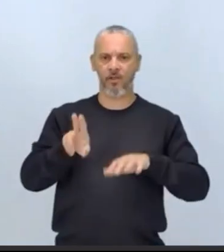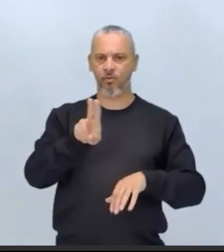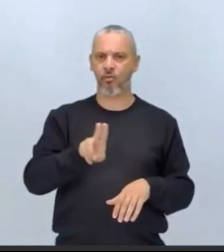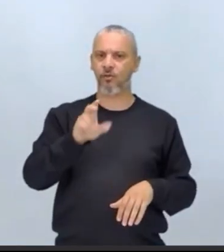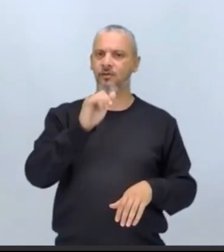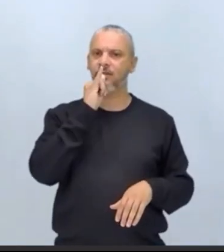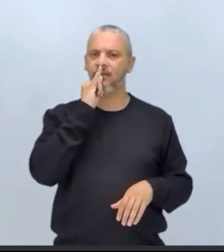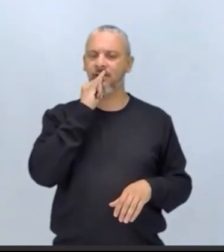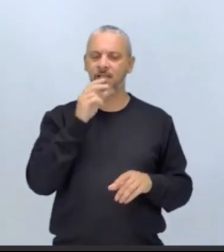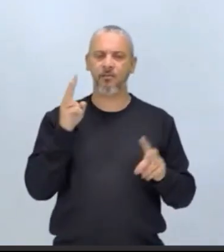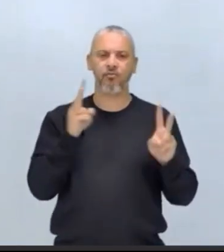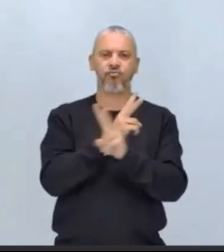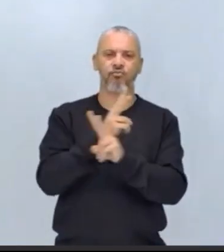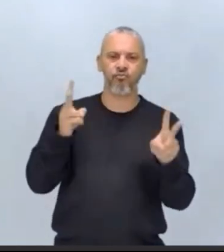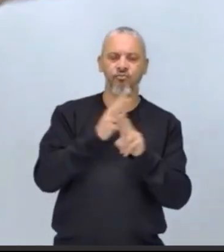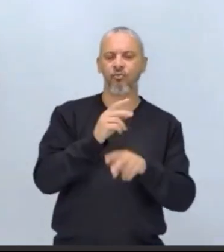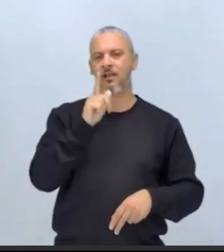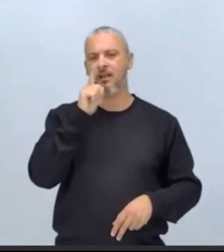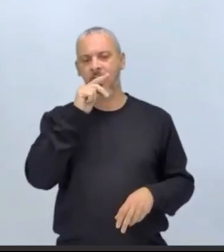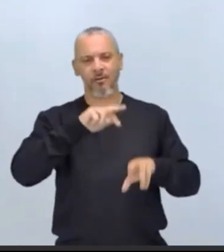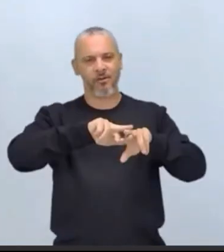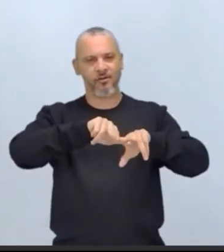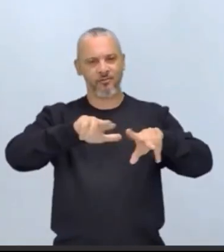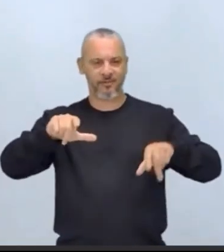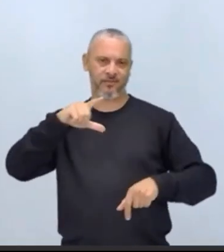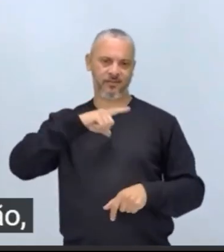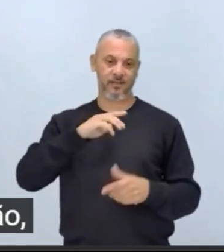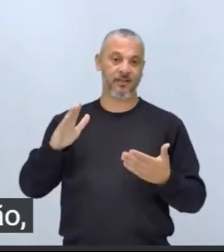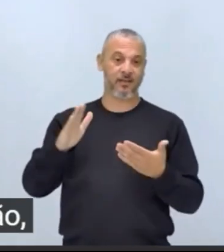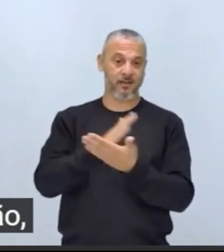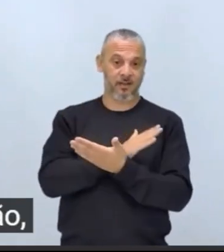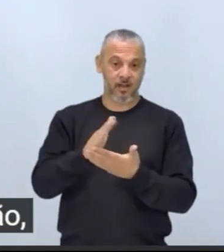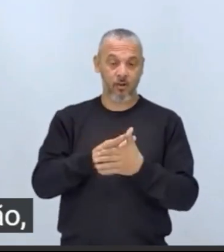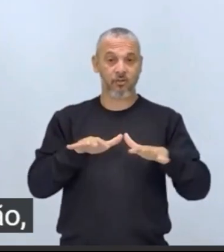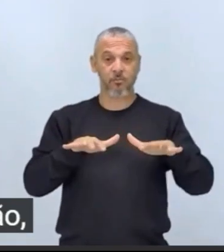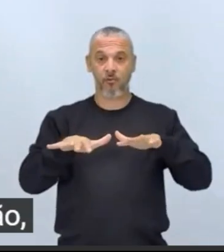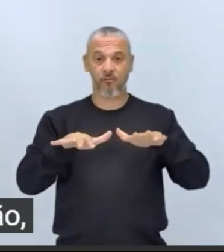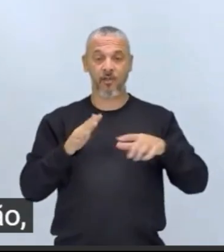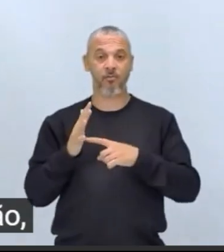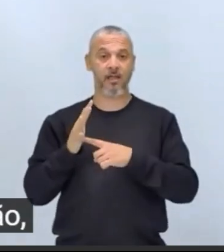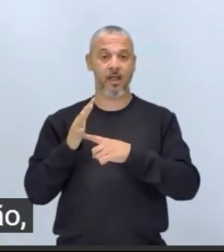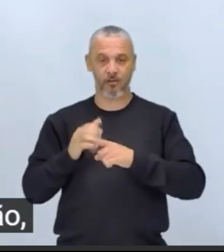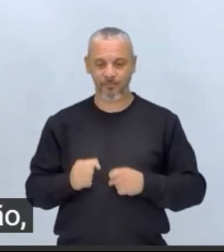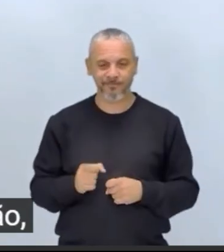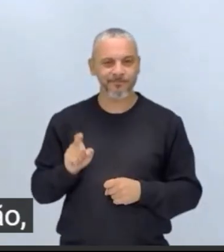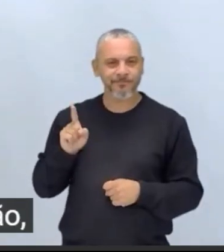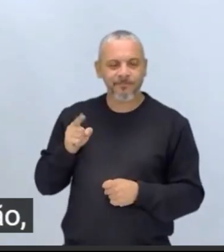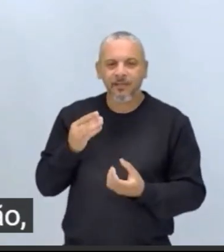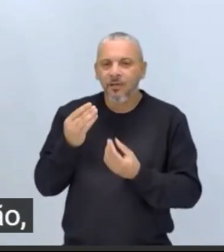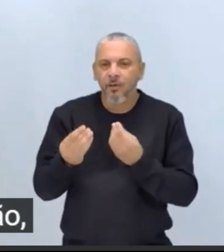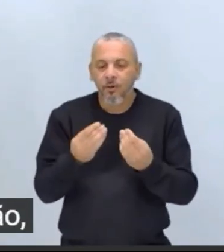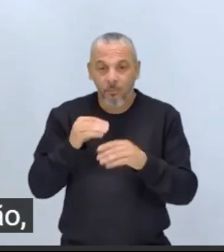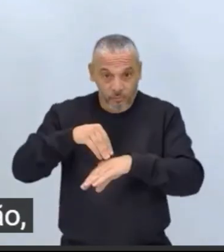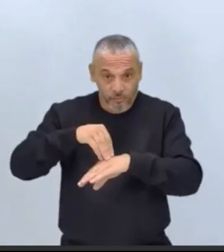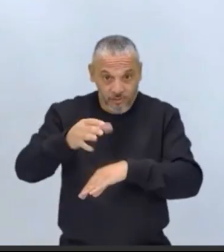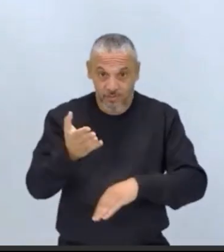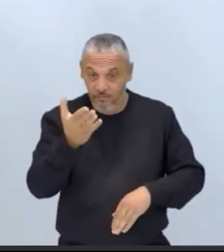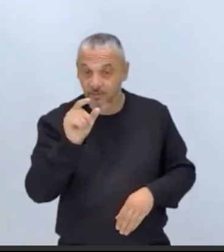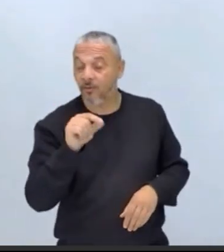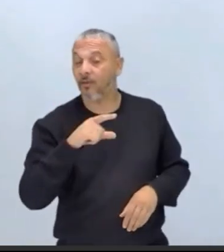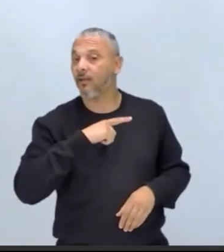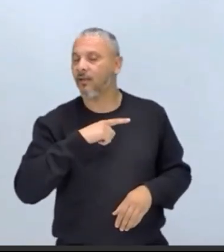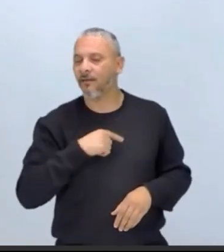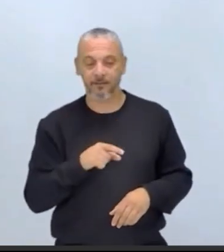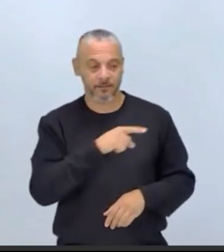utilizam, por exemplo, de vento, de água, entre outros, e alguns que utilizam do movimento mecânico em si. E aqui, como sugestão, você